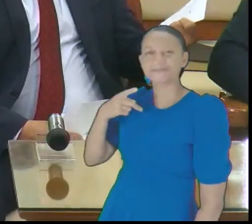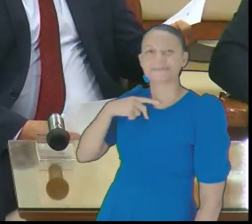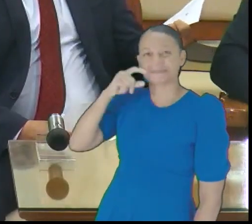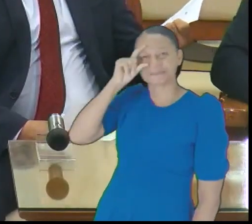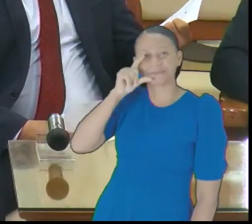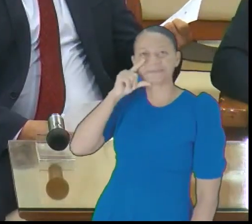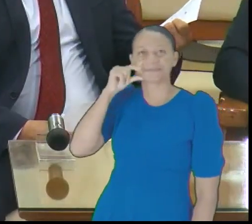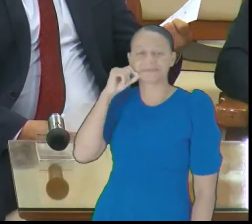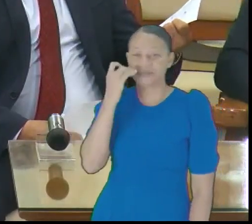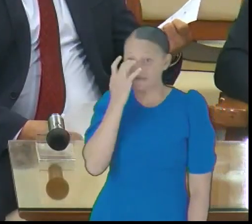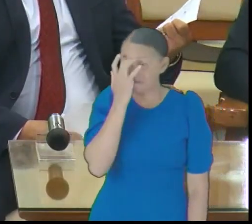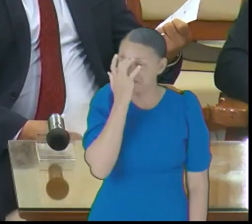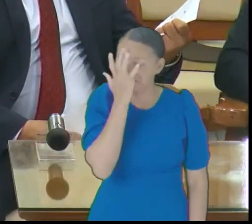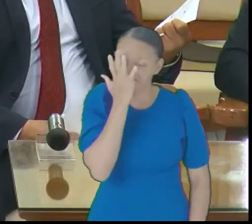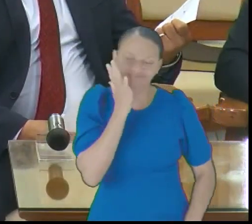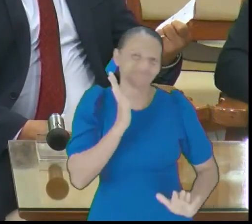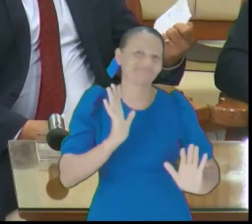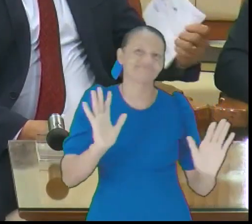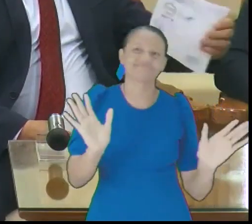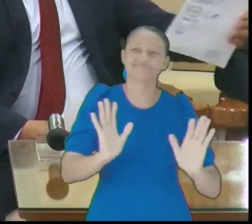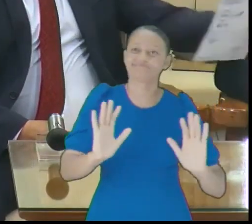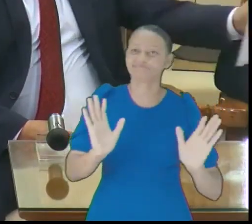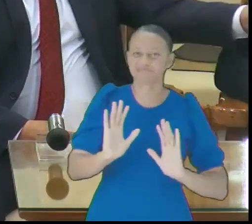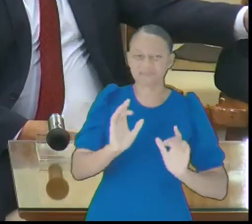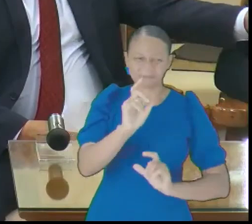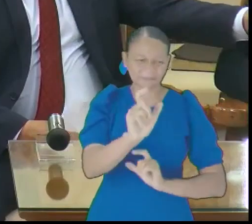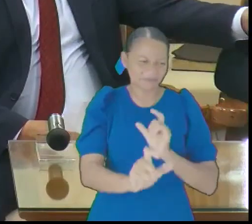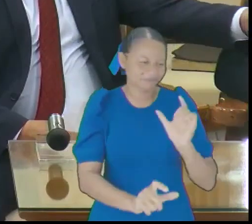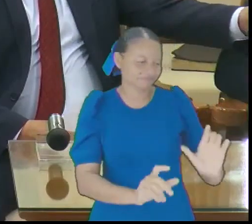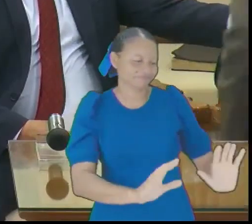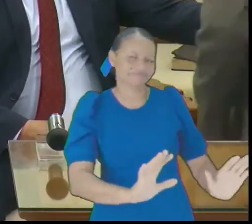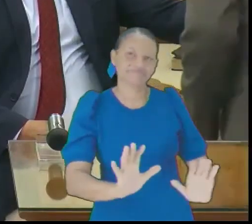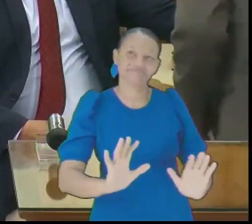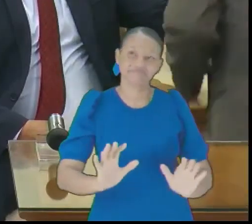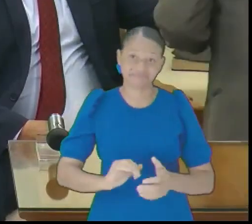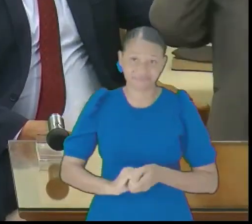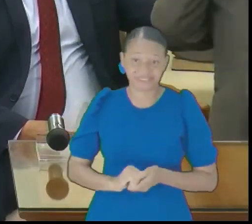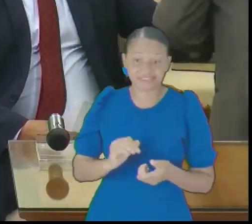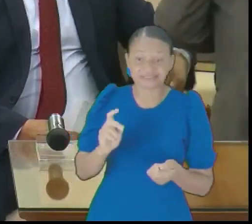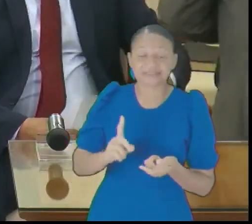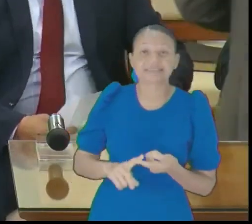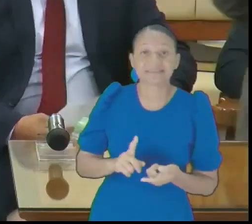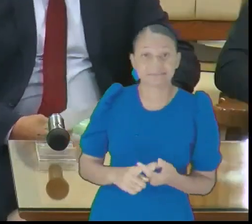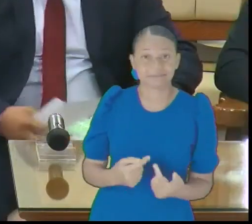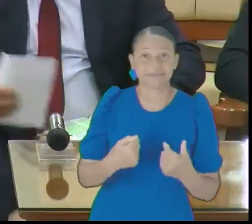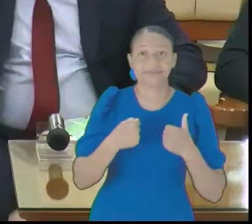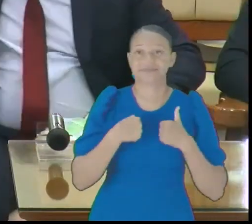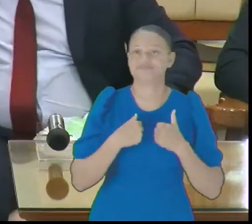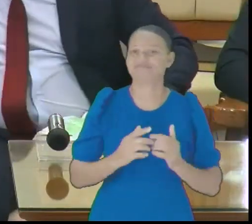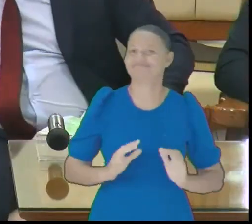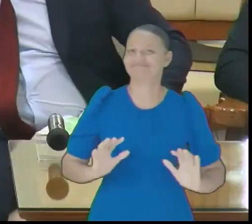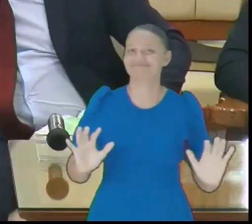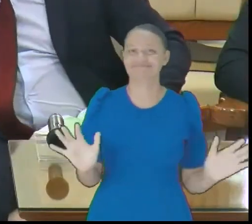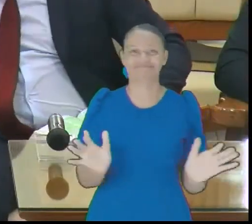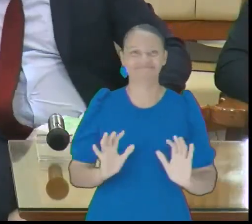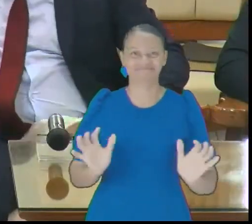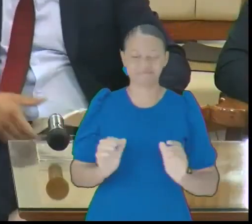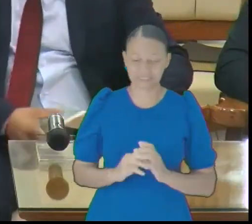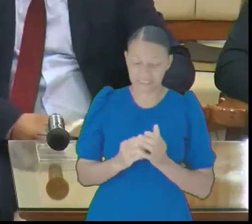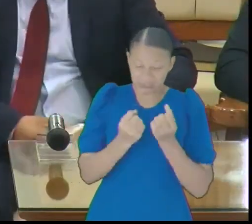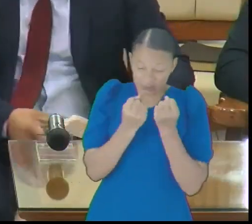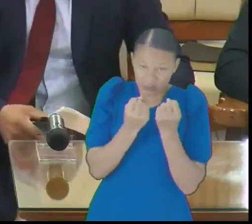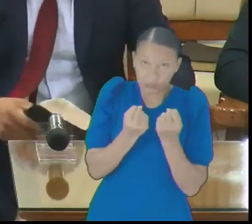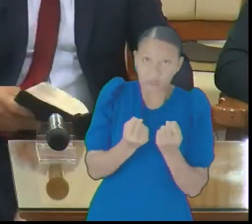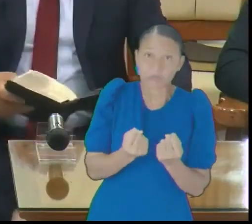Não é fácil para qualquer um, e muito menos para mim. É um